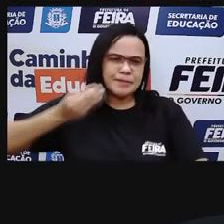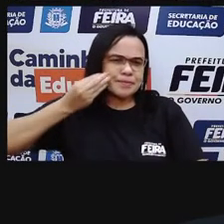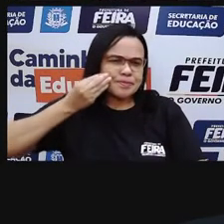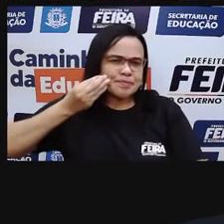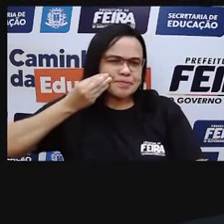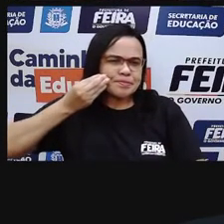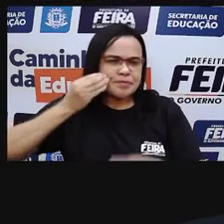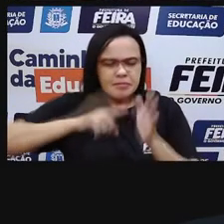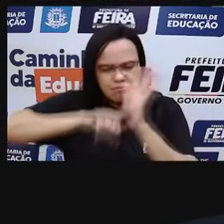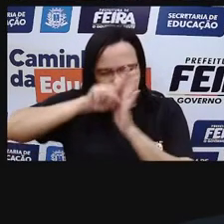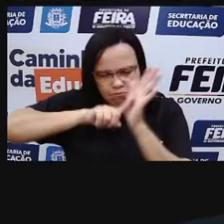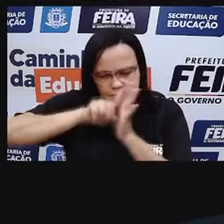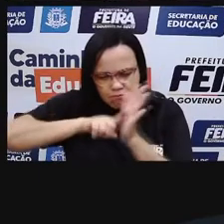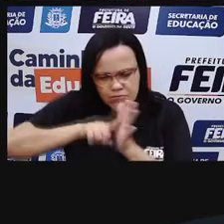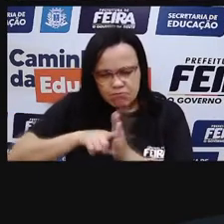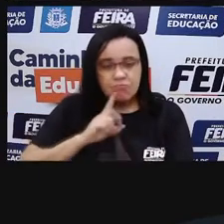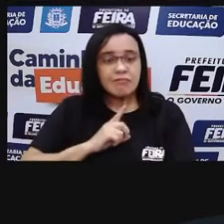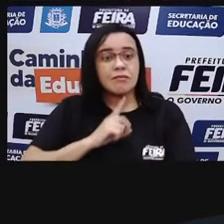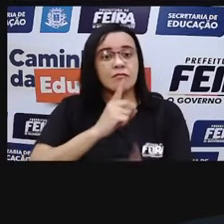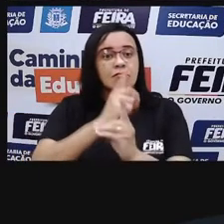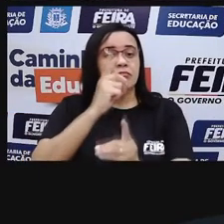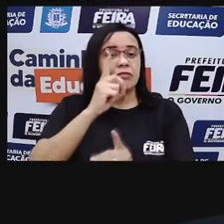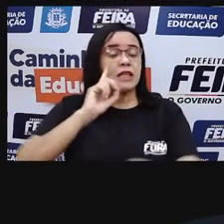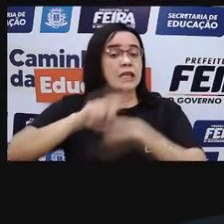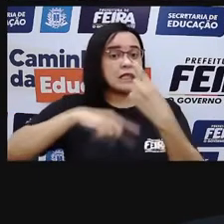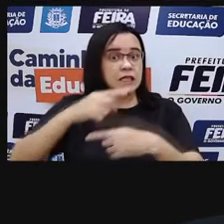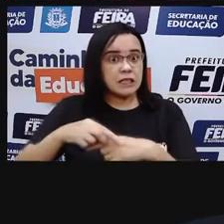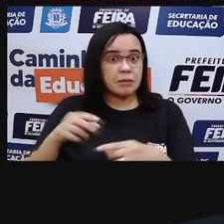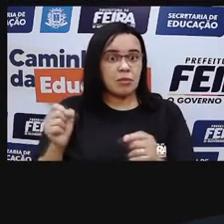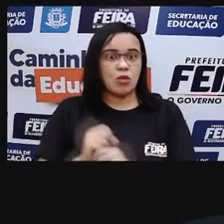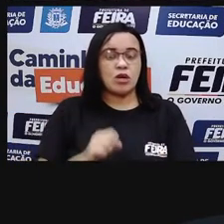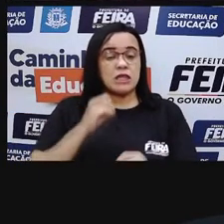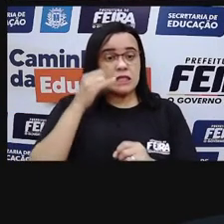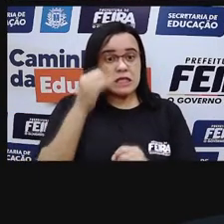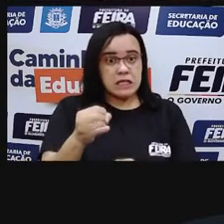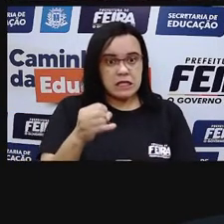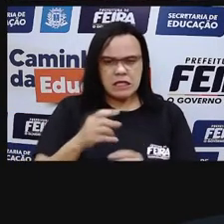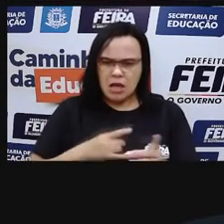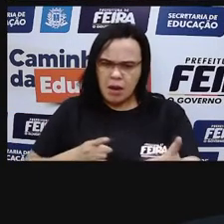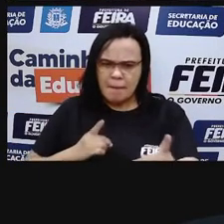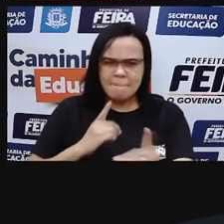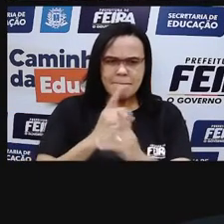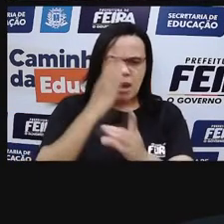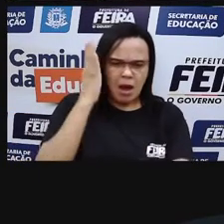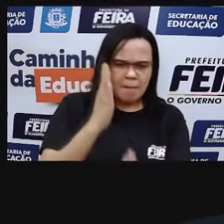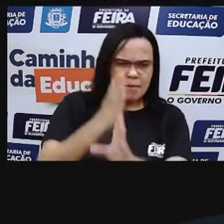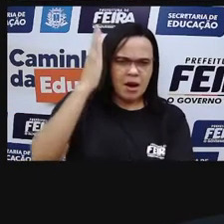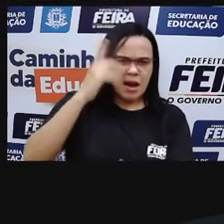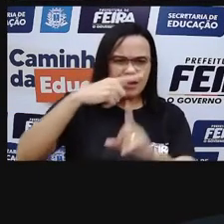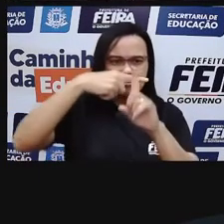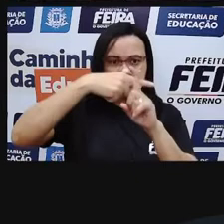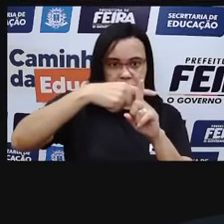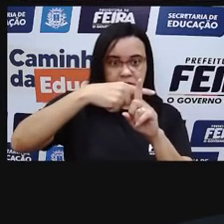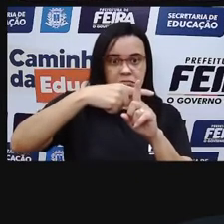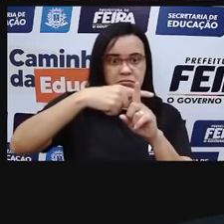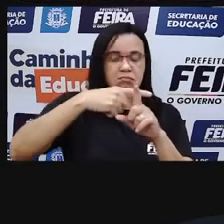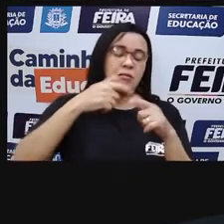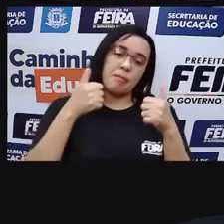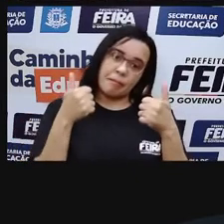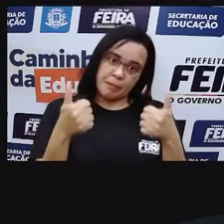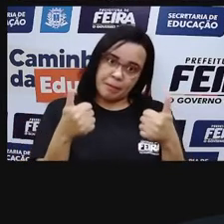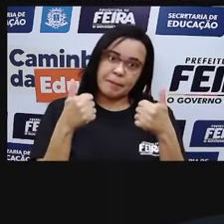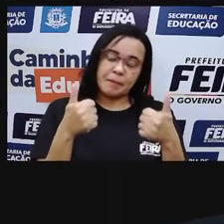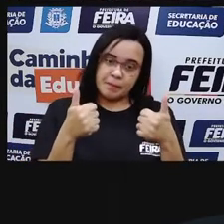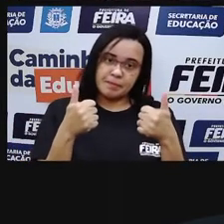os resultados positivos, aí sim é que vai fazer um teste dessas substâncias clínicas, testes clínicos. Como é isso, o